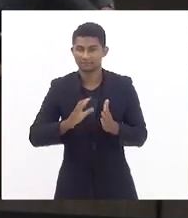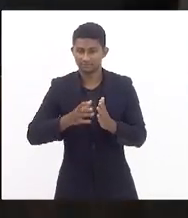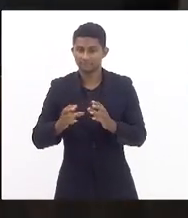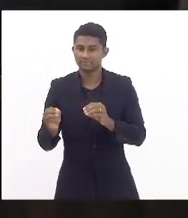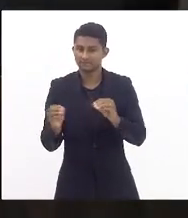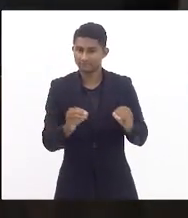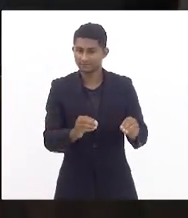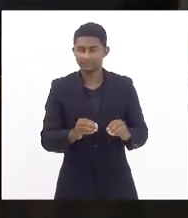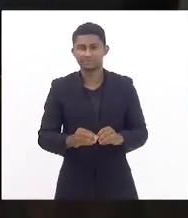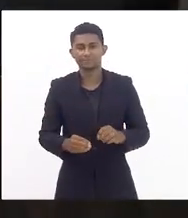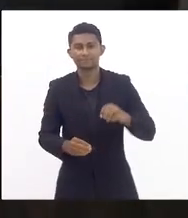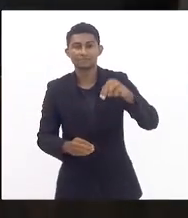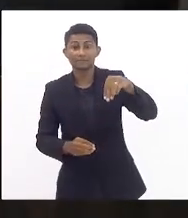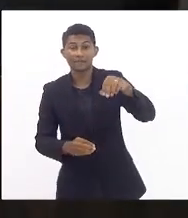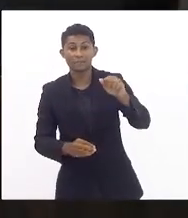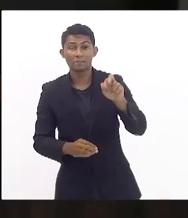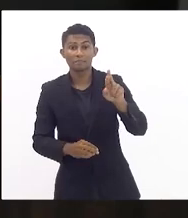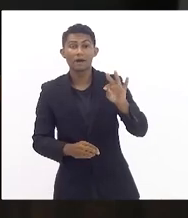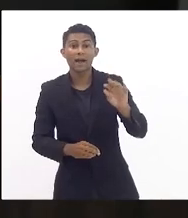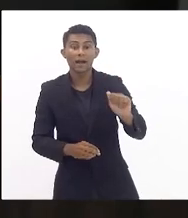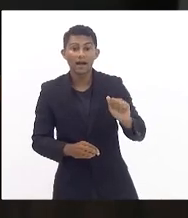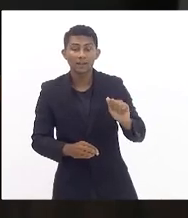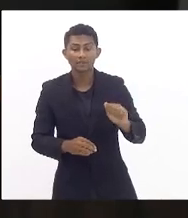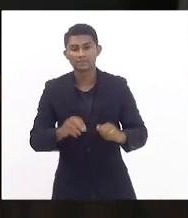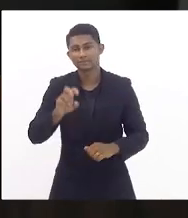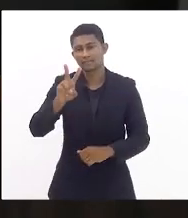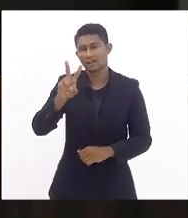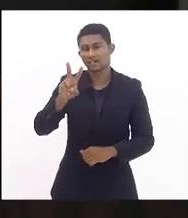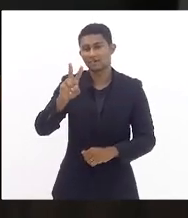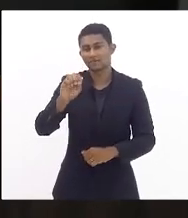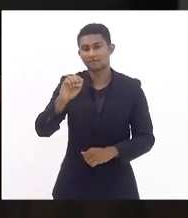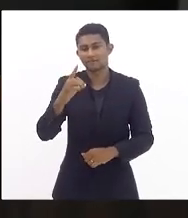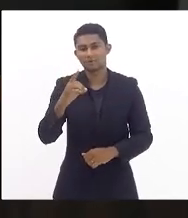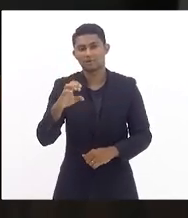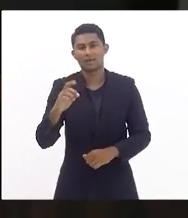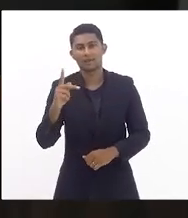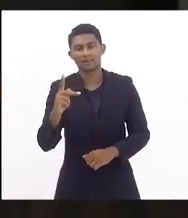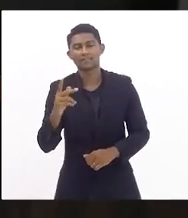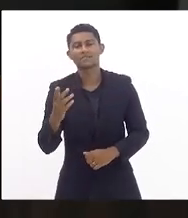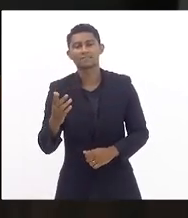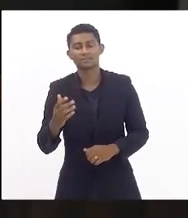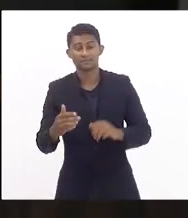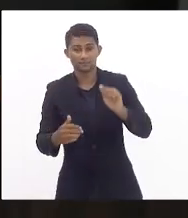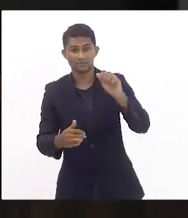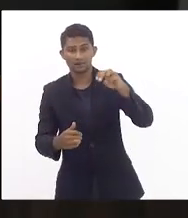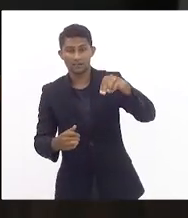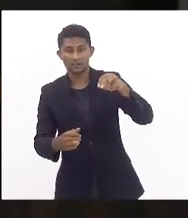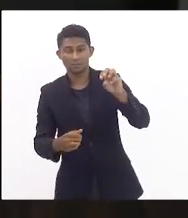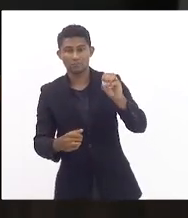Deputada Marta. Deputado Valdec. Deputado Amorim.